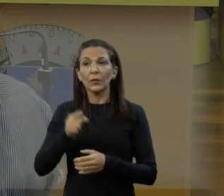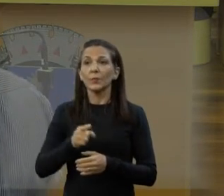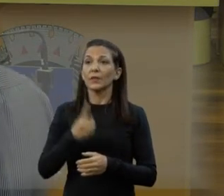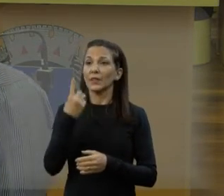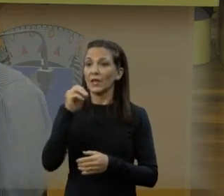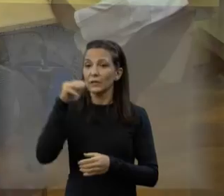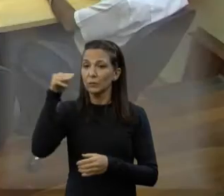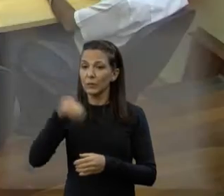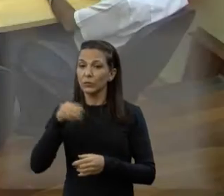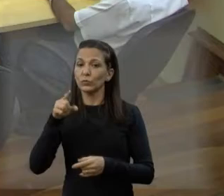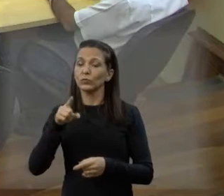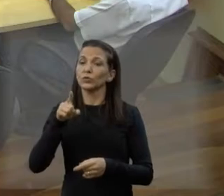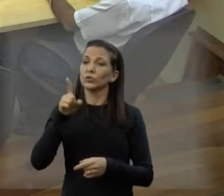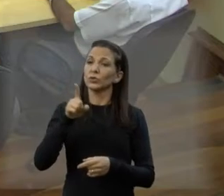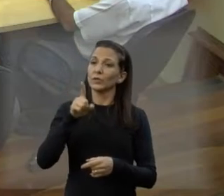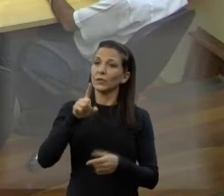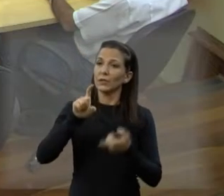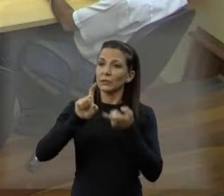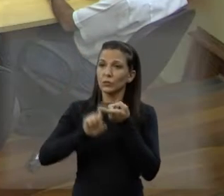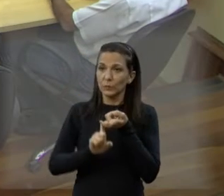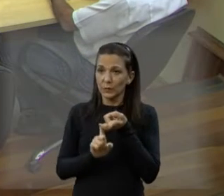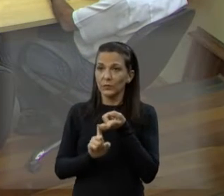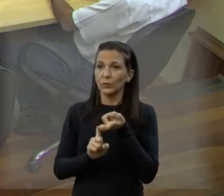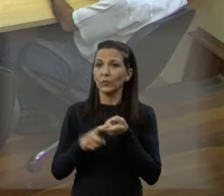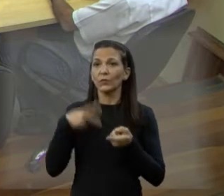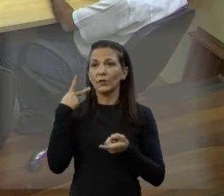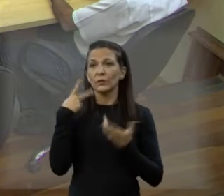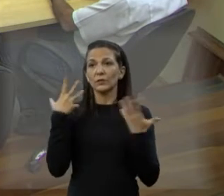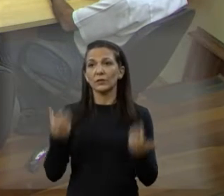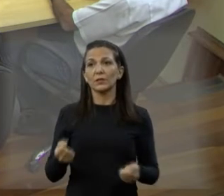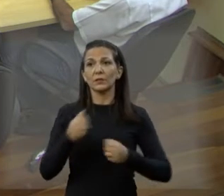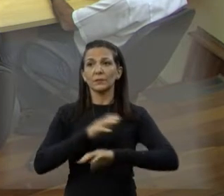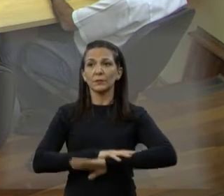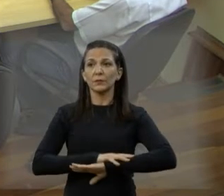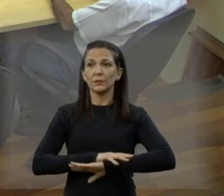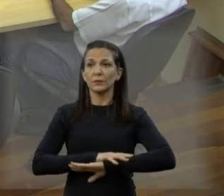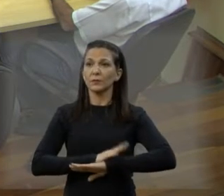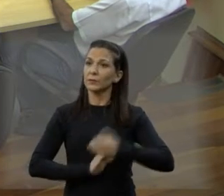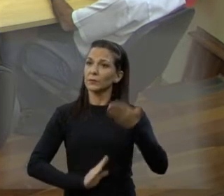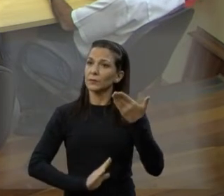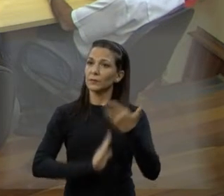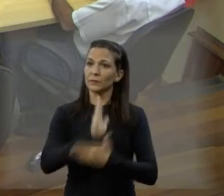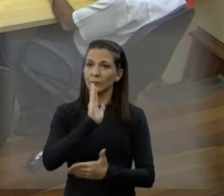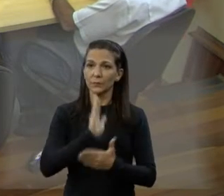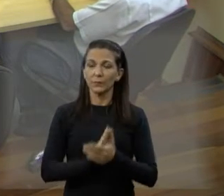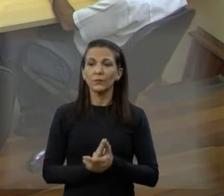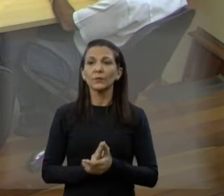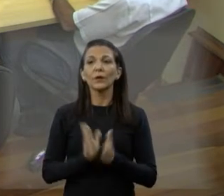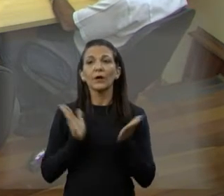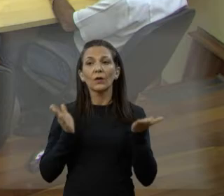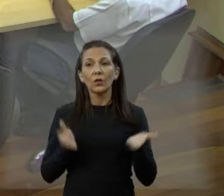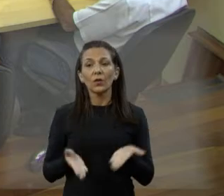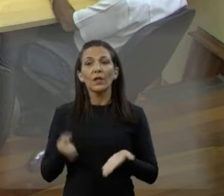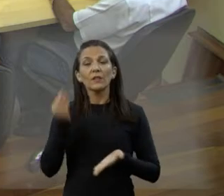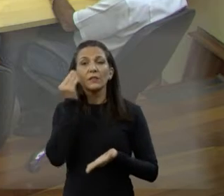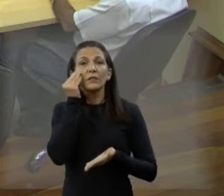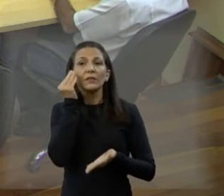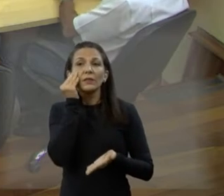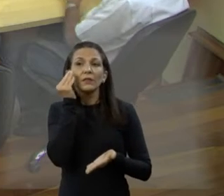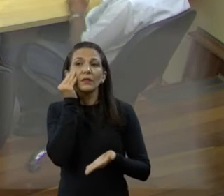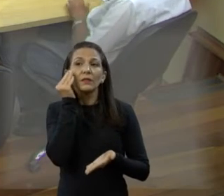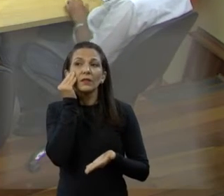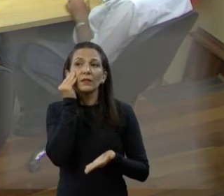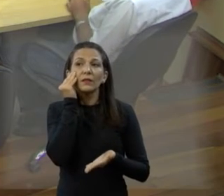por 10 minutos os vereadores estiverem de acordo permaneçam Como estão aprovado Vamos tentar estabelecer